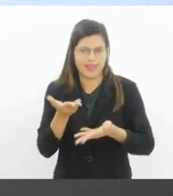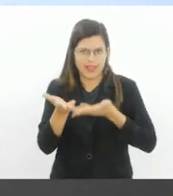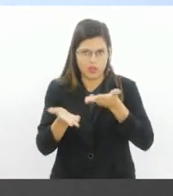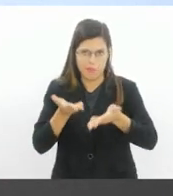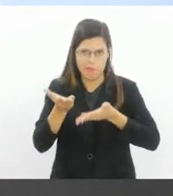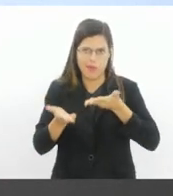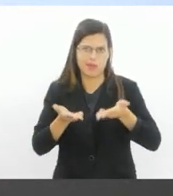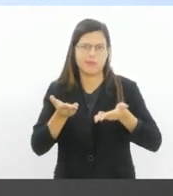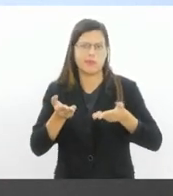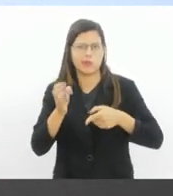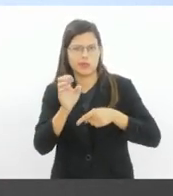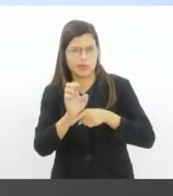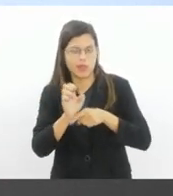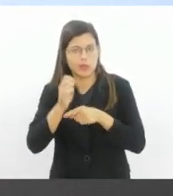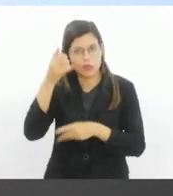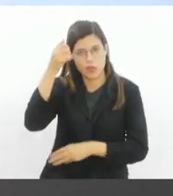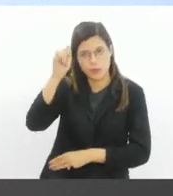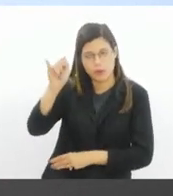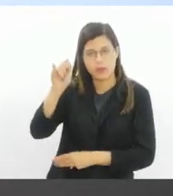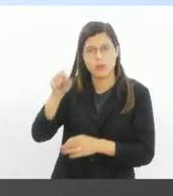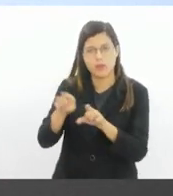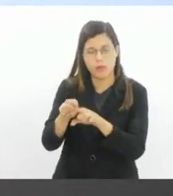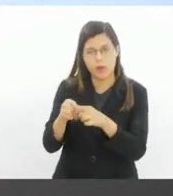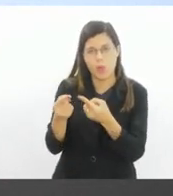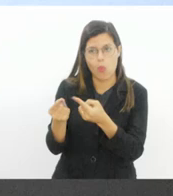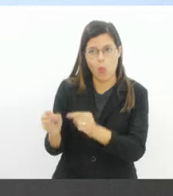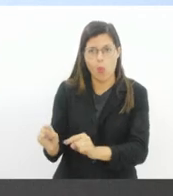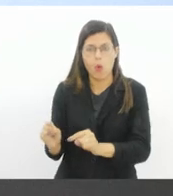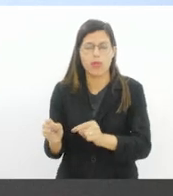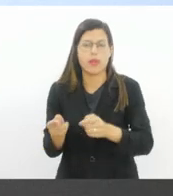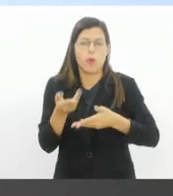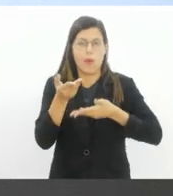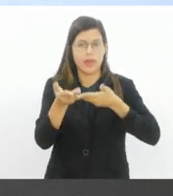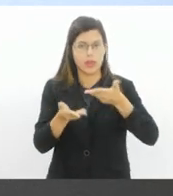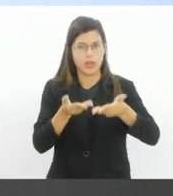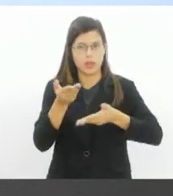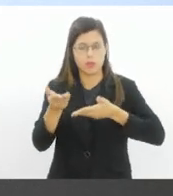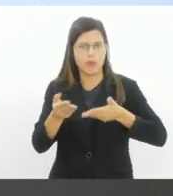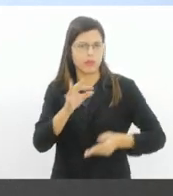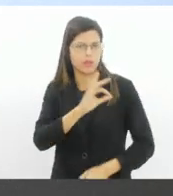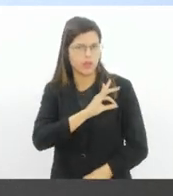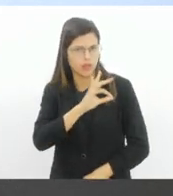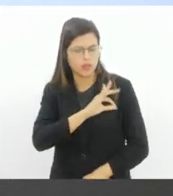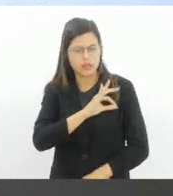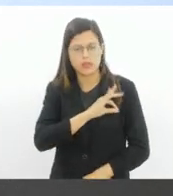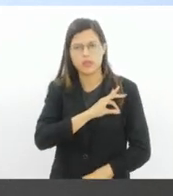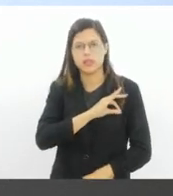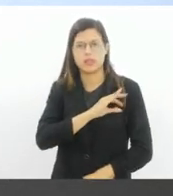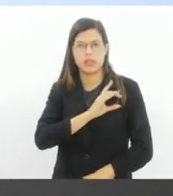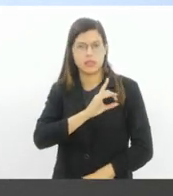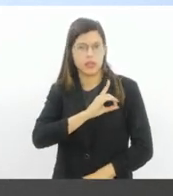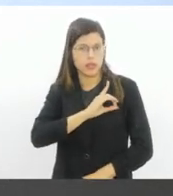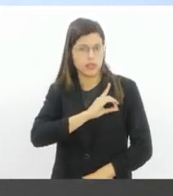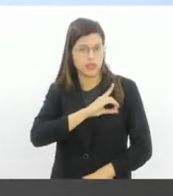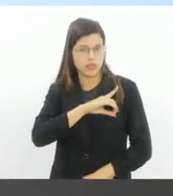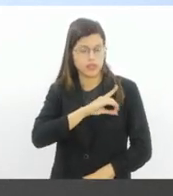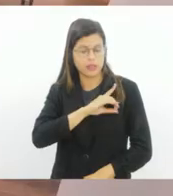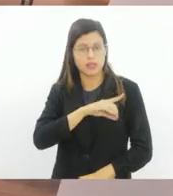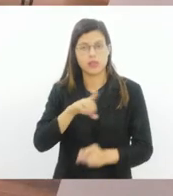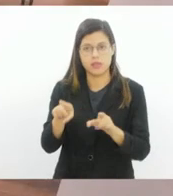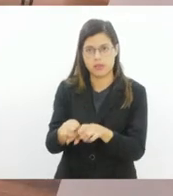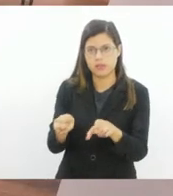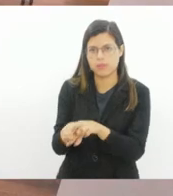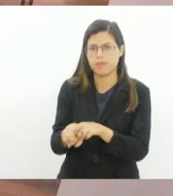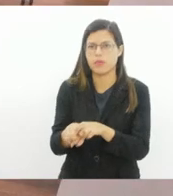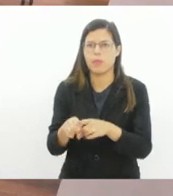serviços de prevenção e de repressão, o atendimento, o aumento do atendimento nas delegacias, o aumento da própria Patrulha Maria